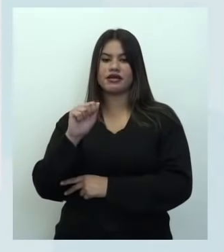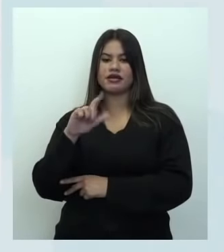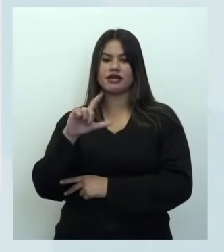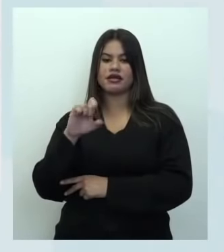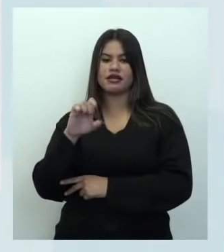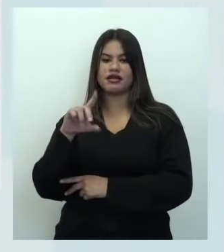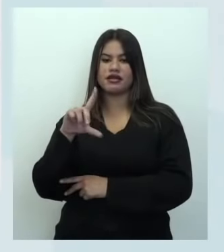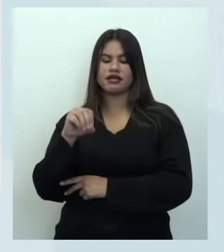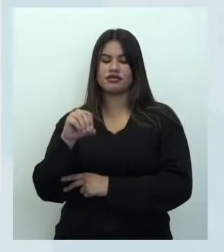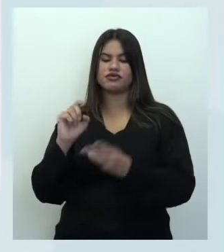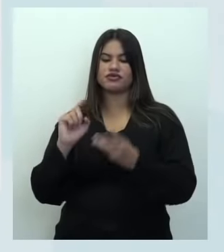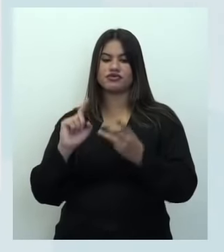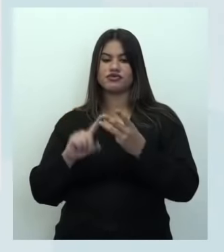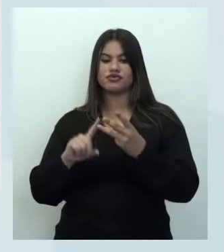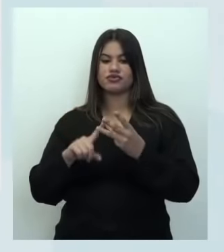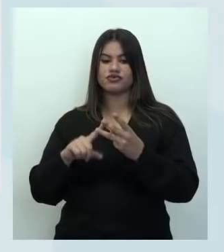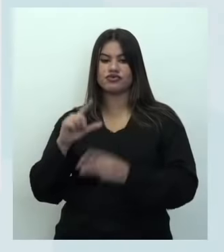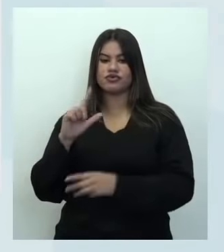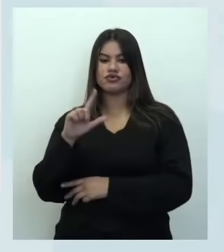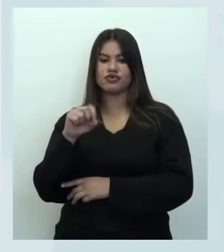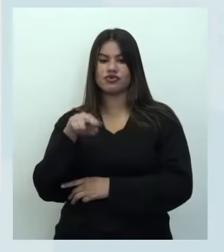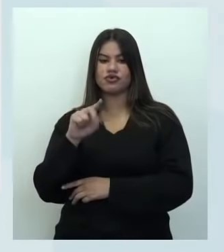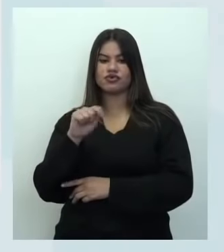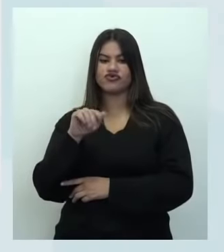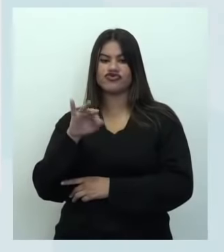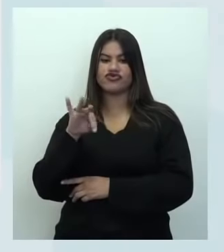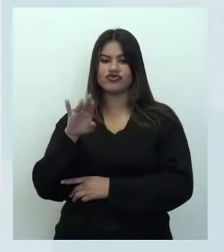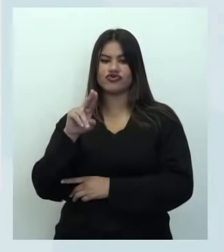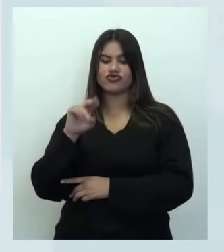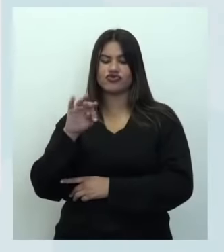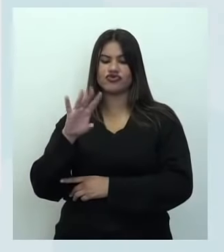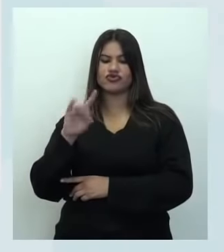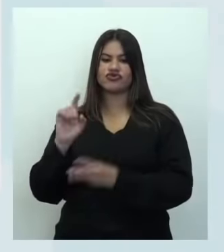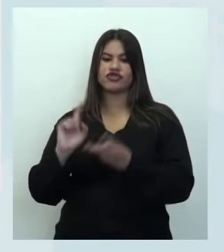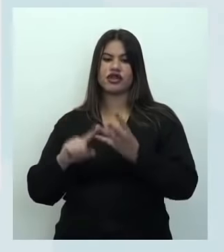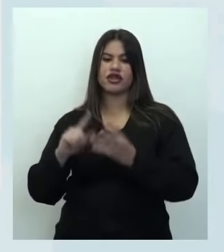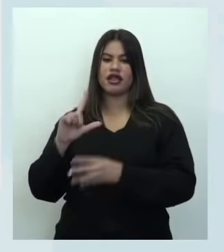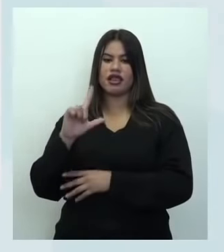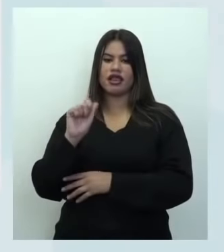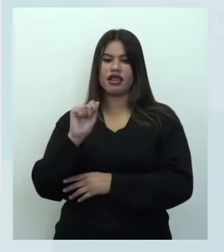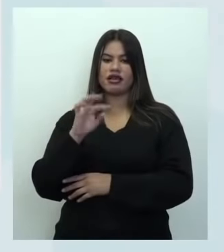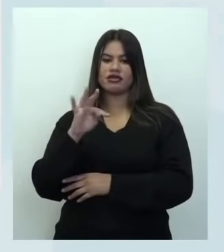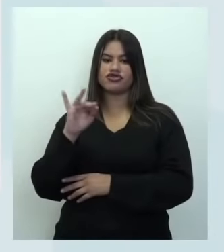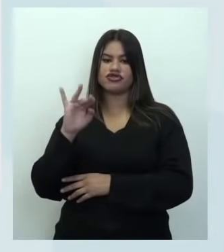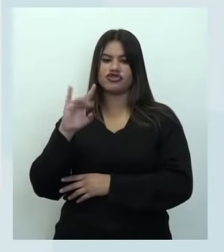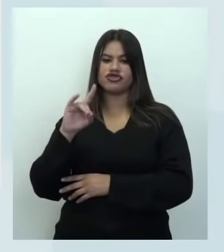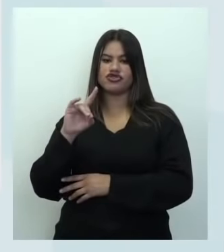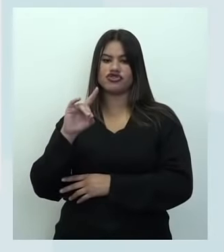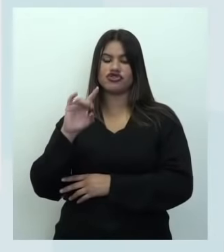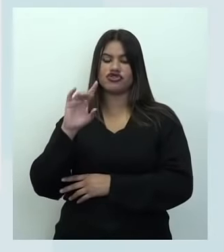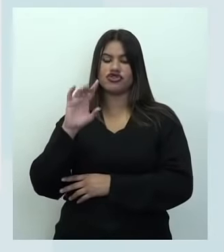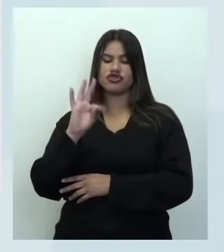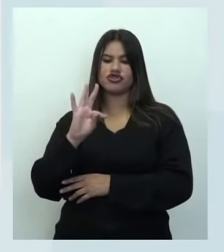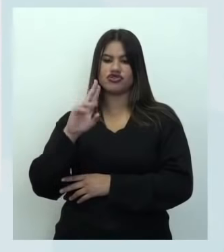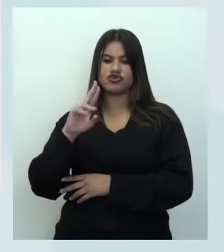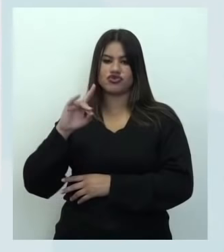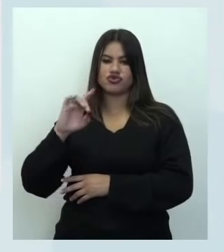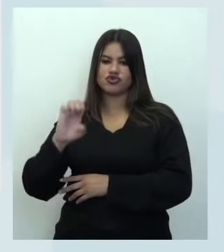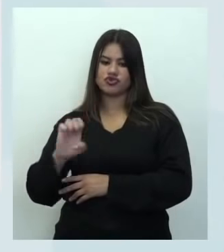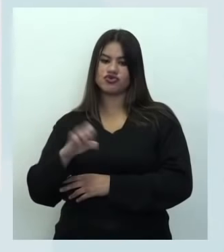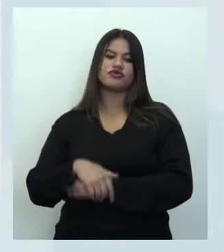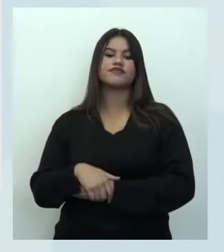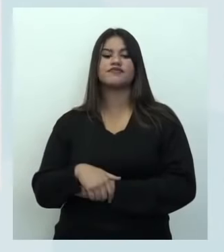linhas imaginárias. Então, eu vou passar aqui, vai aparecer para vocês, olha só, o meridiano